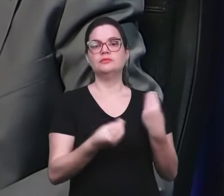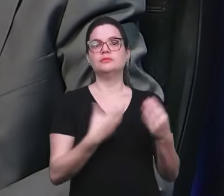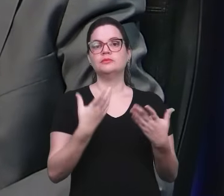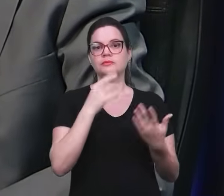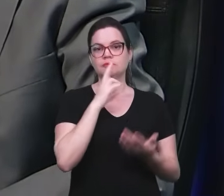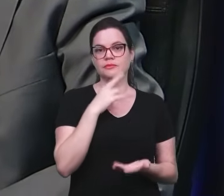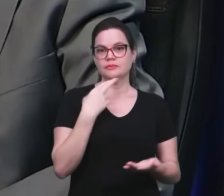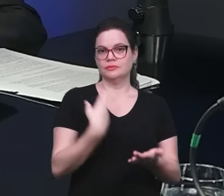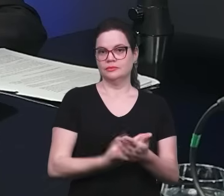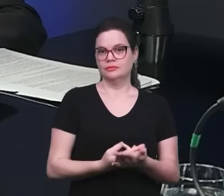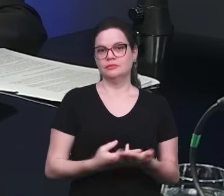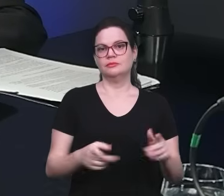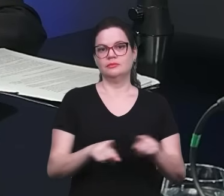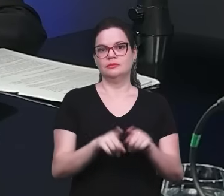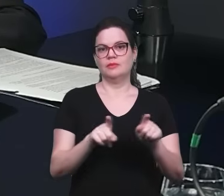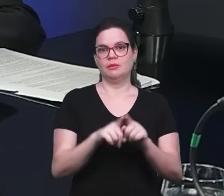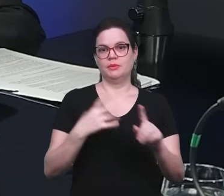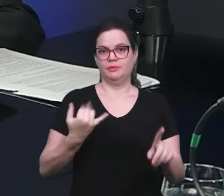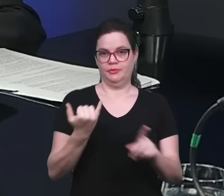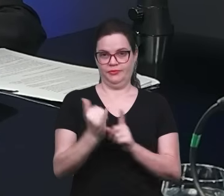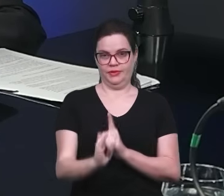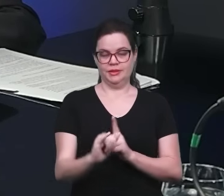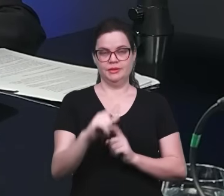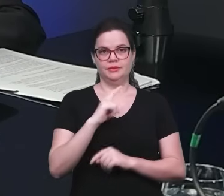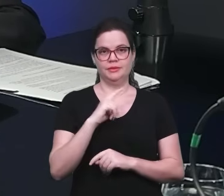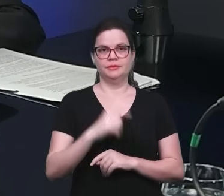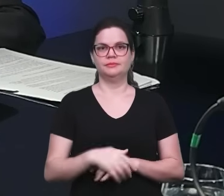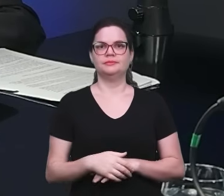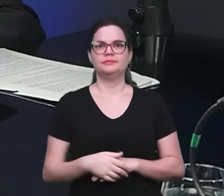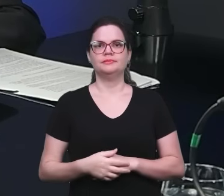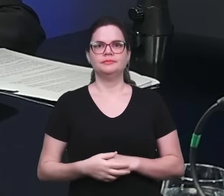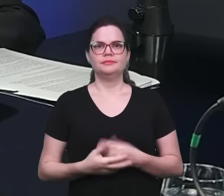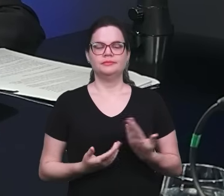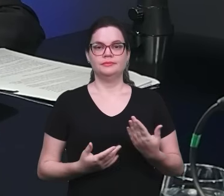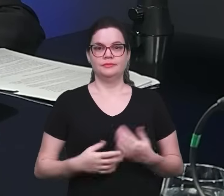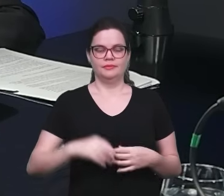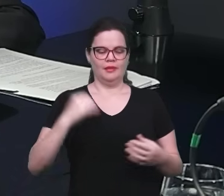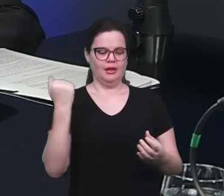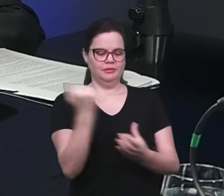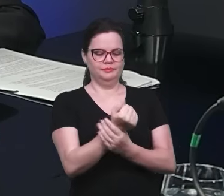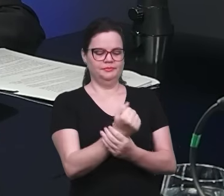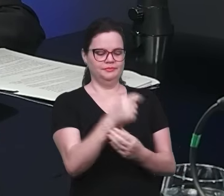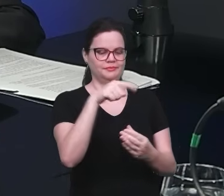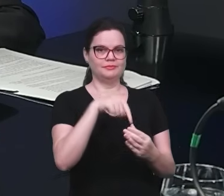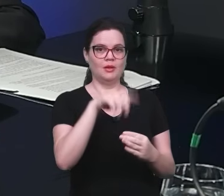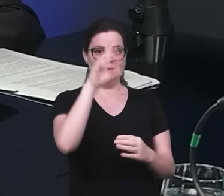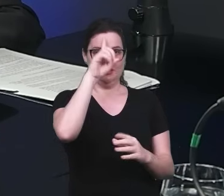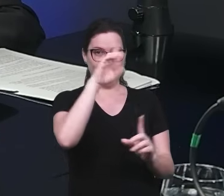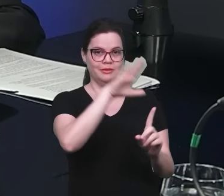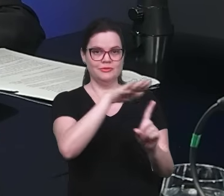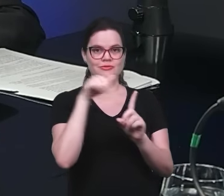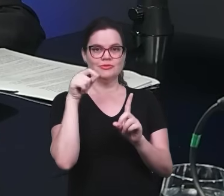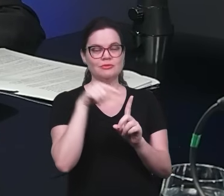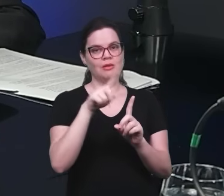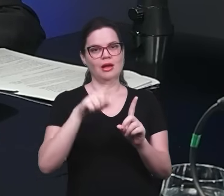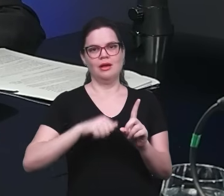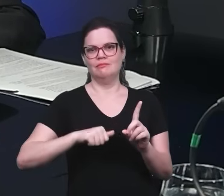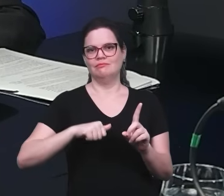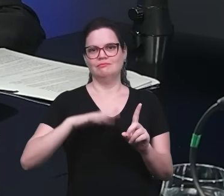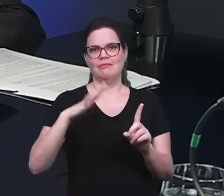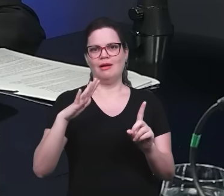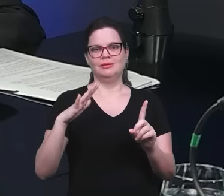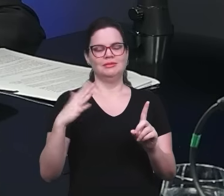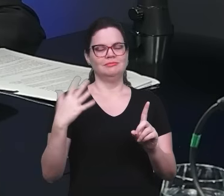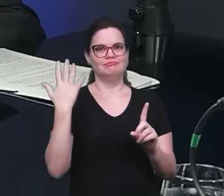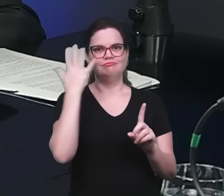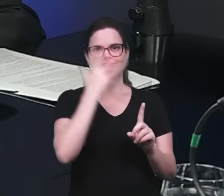né? Maravilha. O chamado de Abraão é sem dúvida um dos mais fascinantes quando a gente vê a